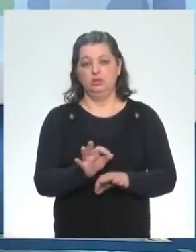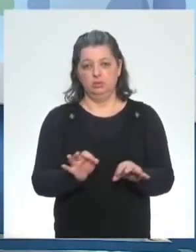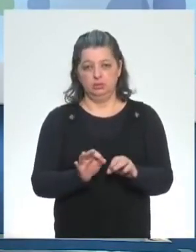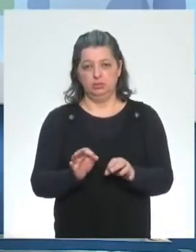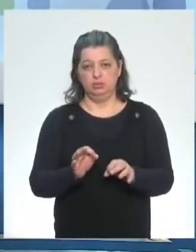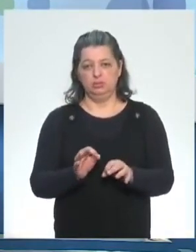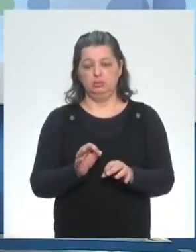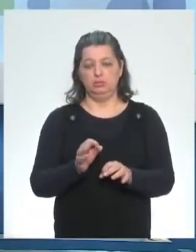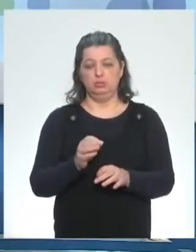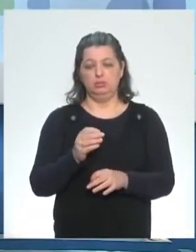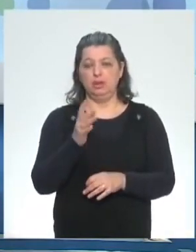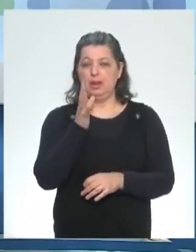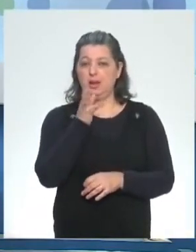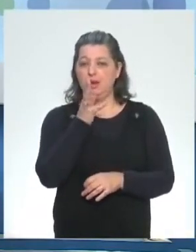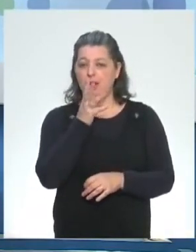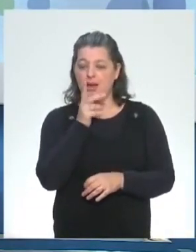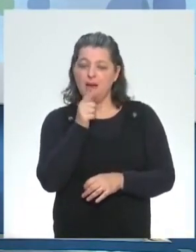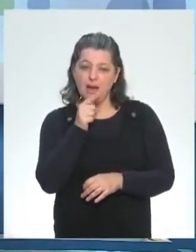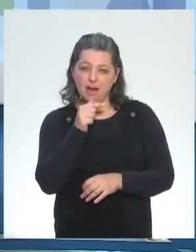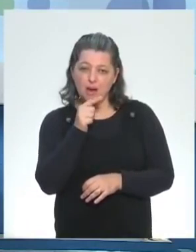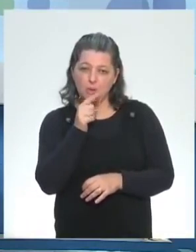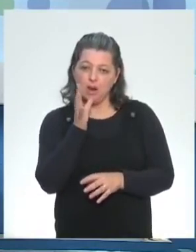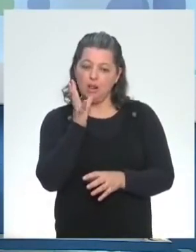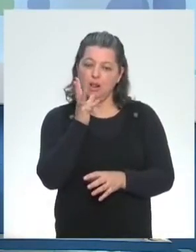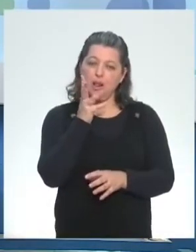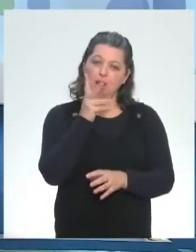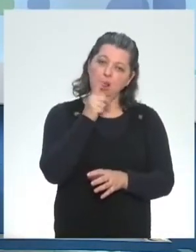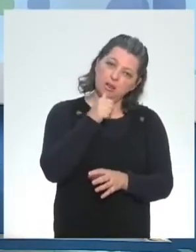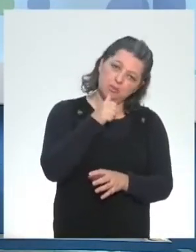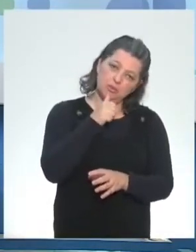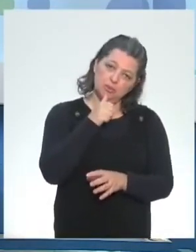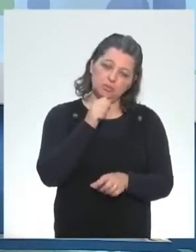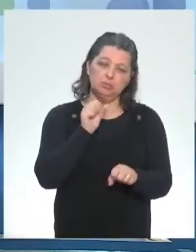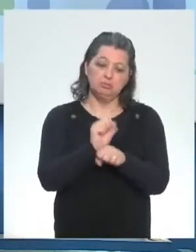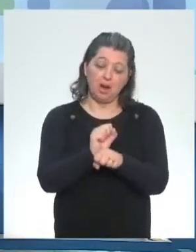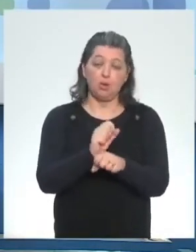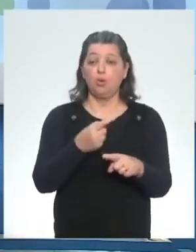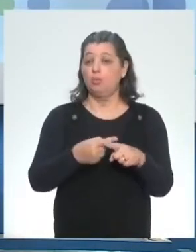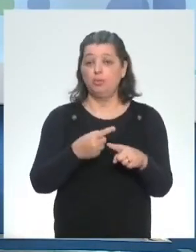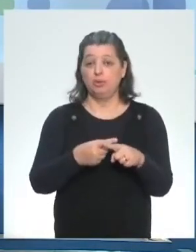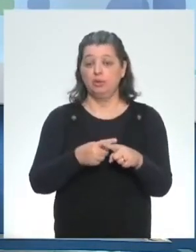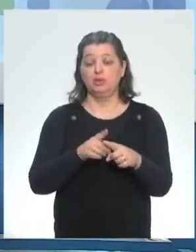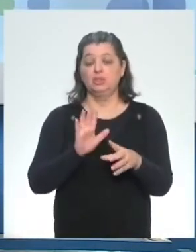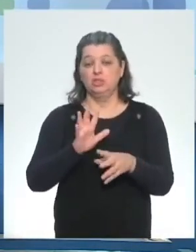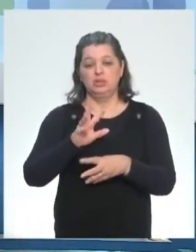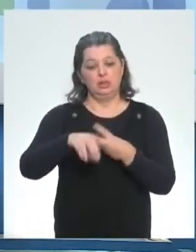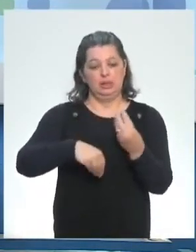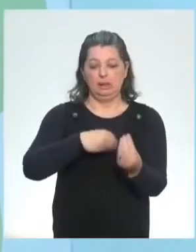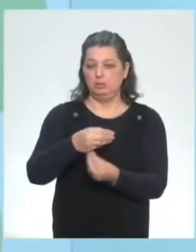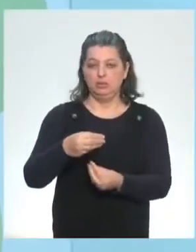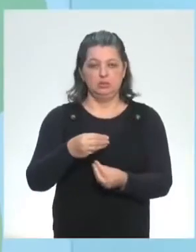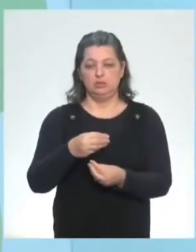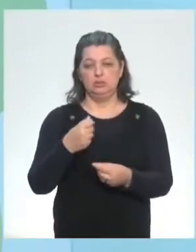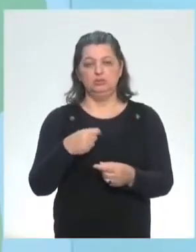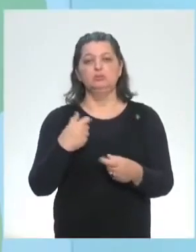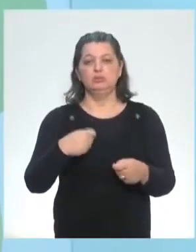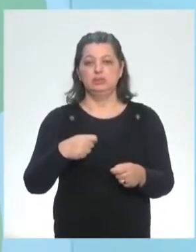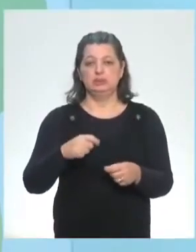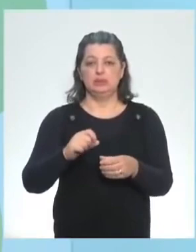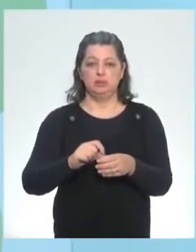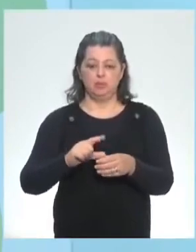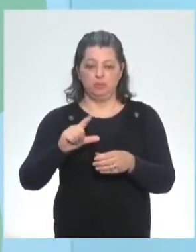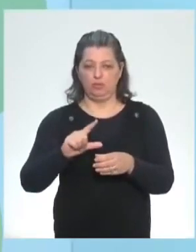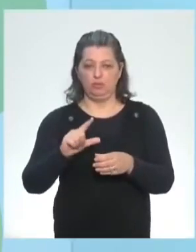muito tempo, então aconteceu da reação de neutralização já estar acontecendo. Então, por isso que eu tive que aumentar a quantidade